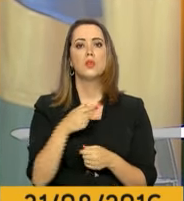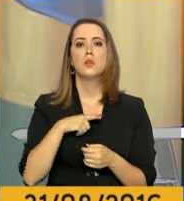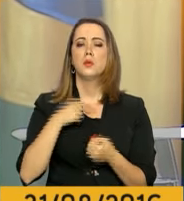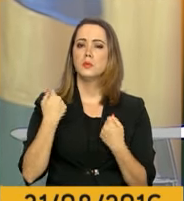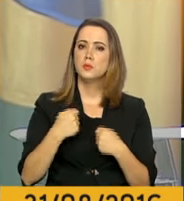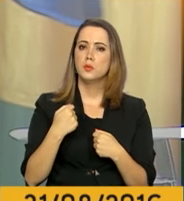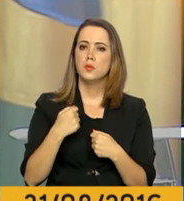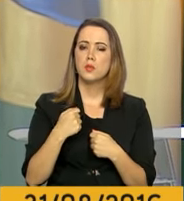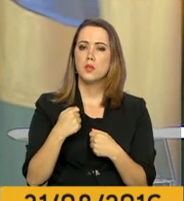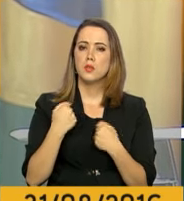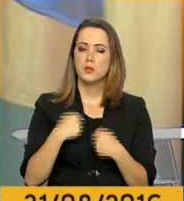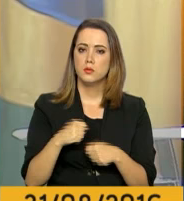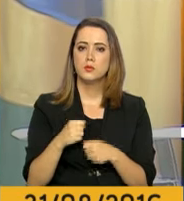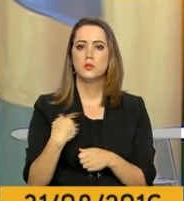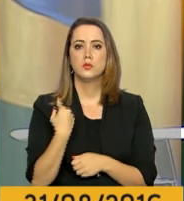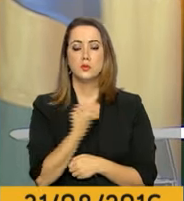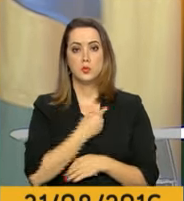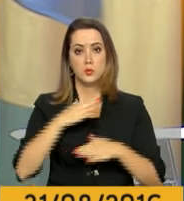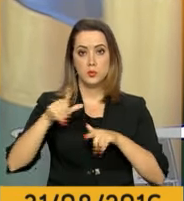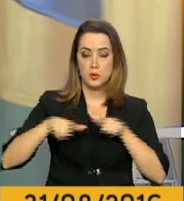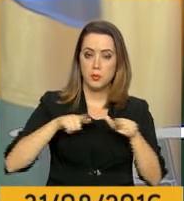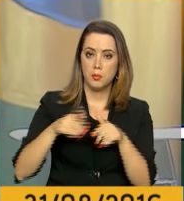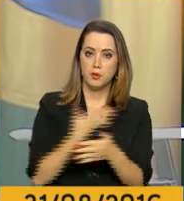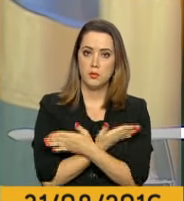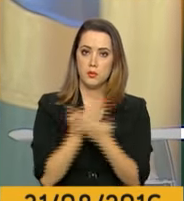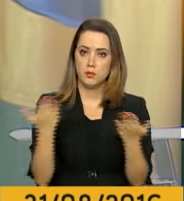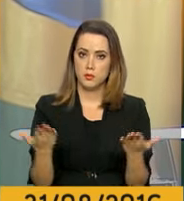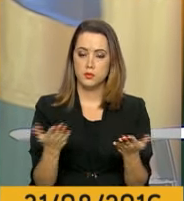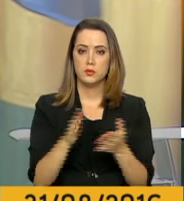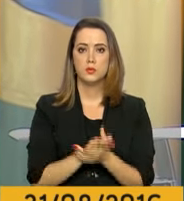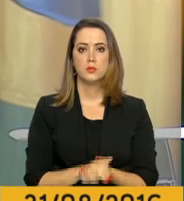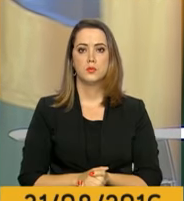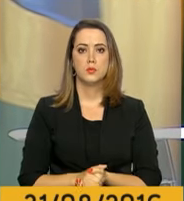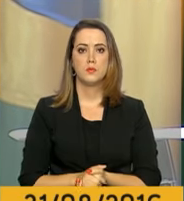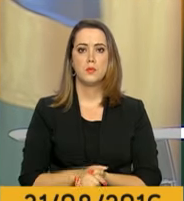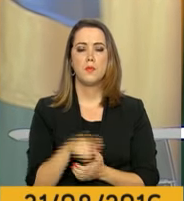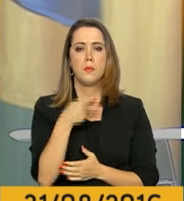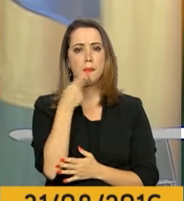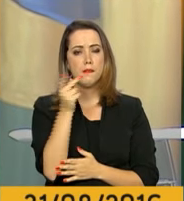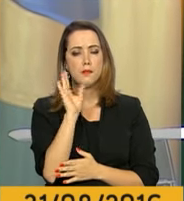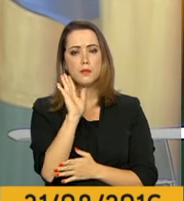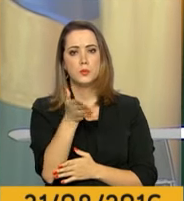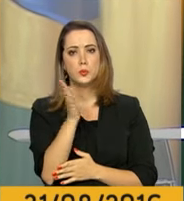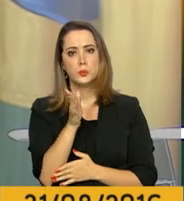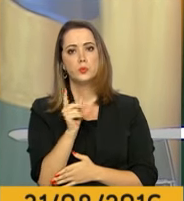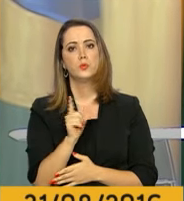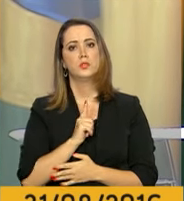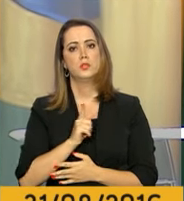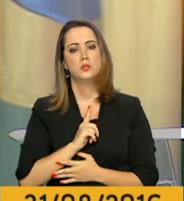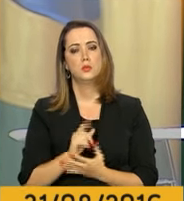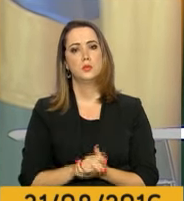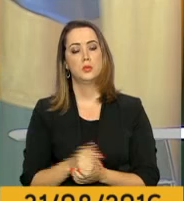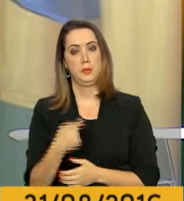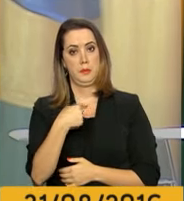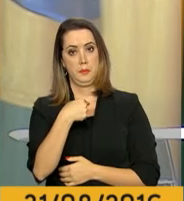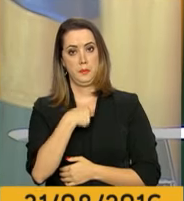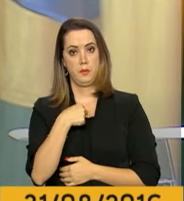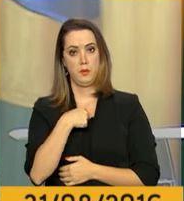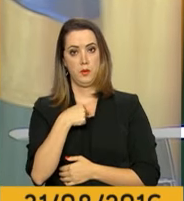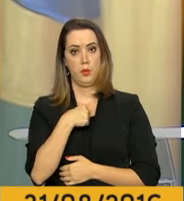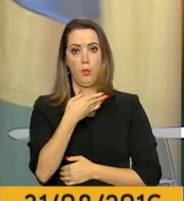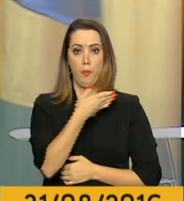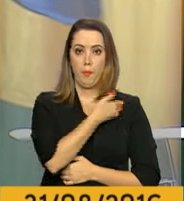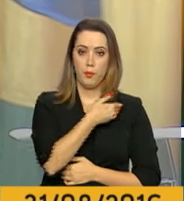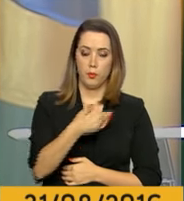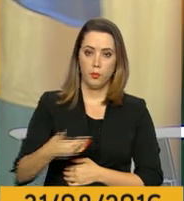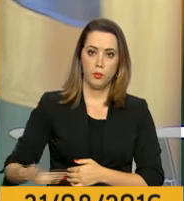devemos muito à ação que vocês tiveram. Disse que a minha fórmula de